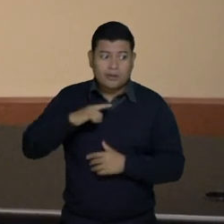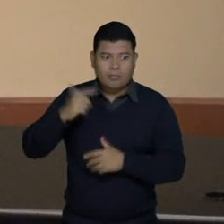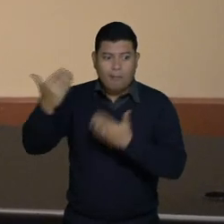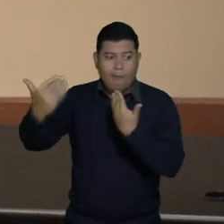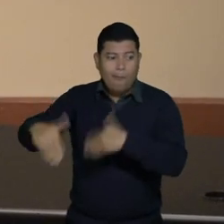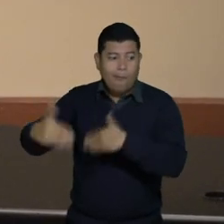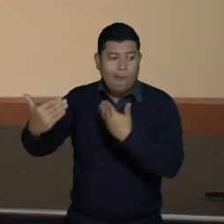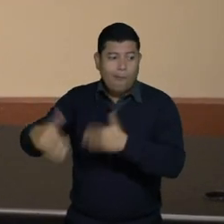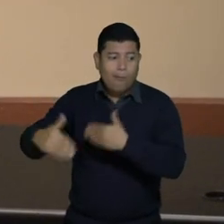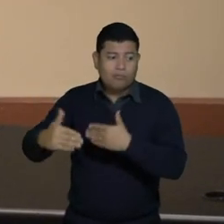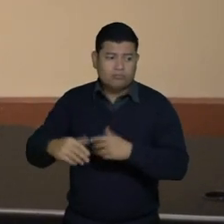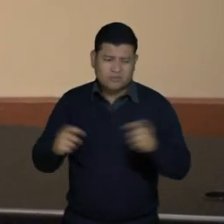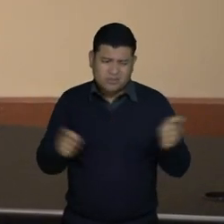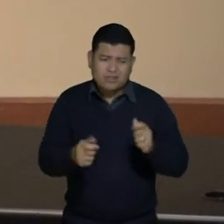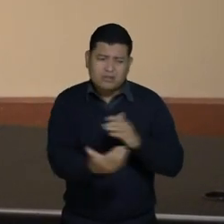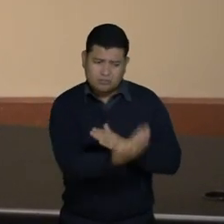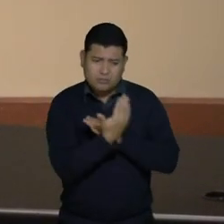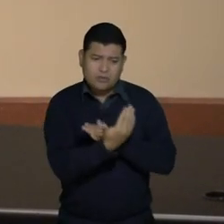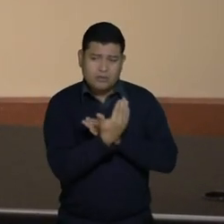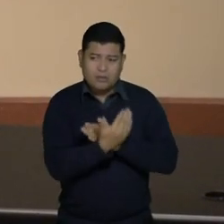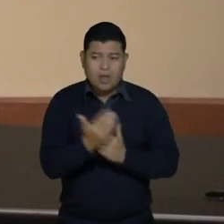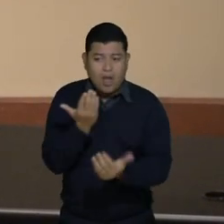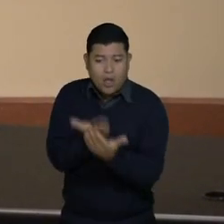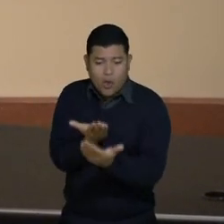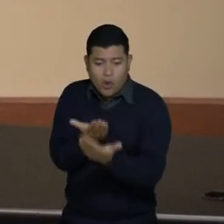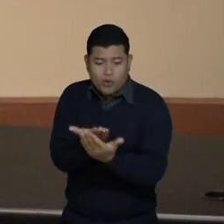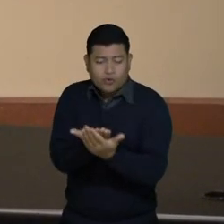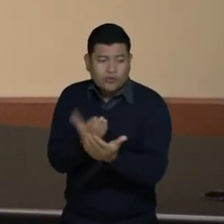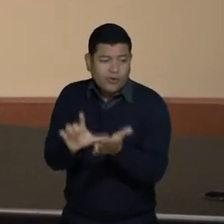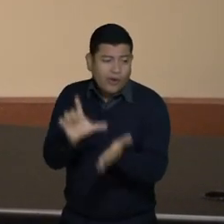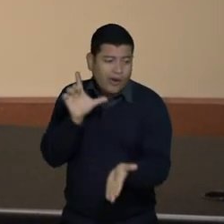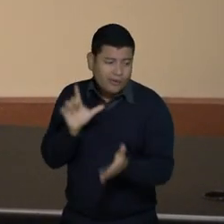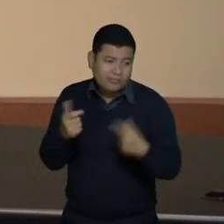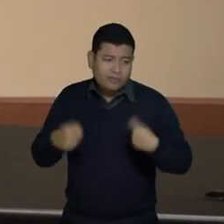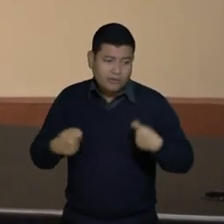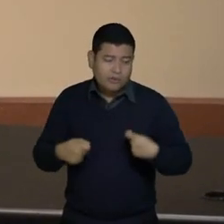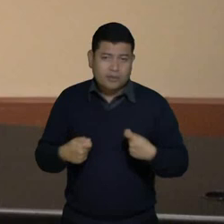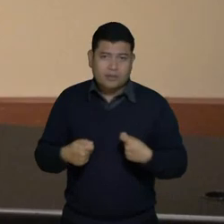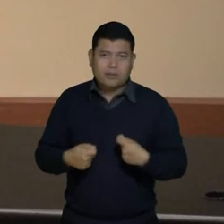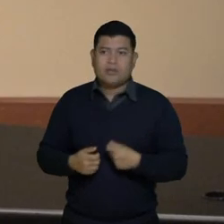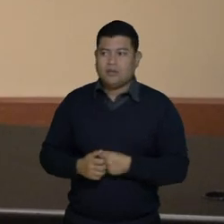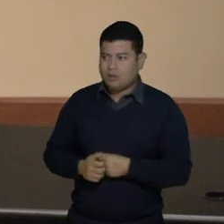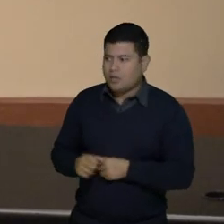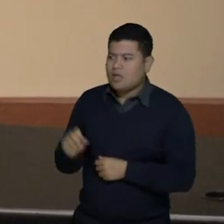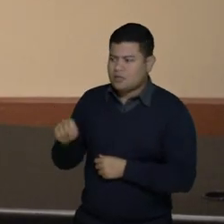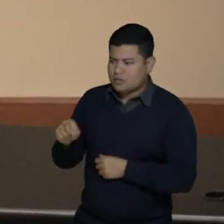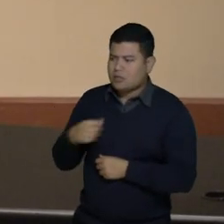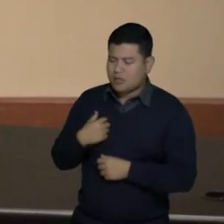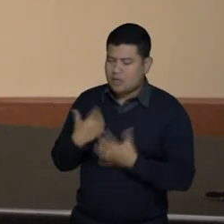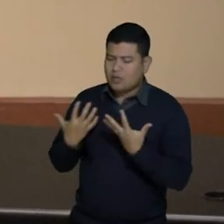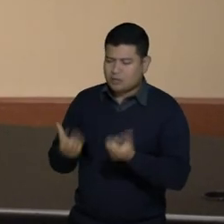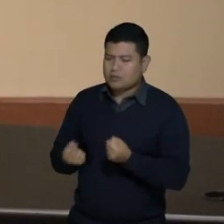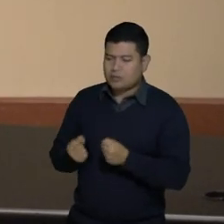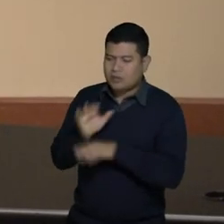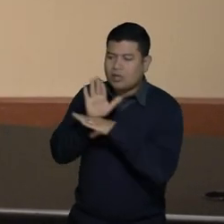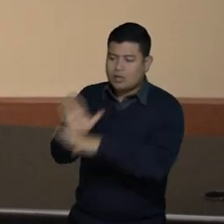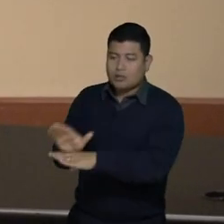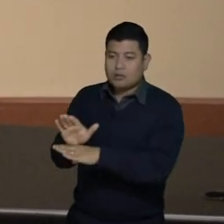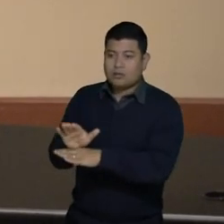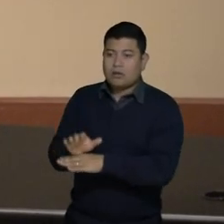tu não me ajuda hoje para estudar para essa prova ajuda trouxeste material vamos